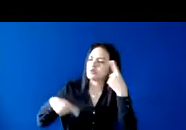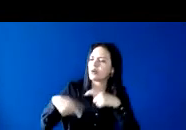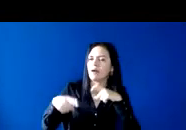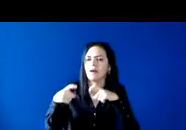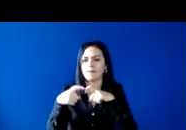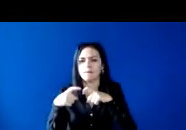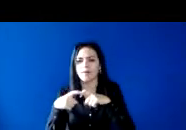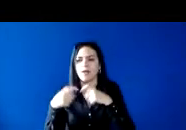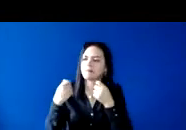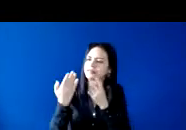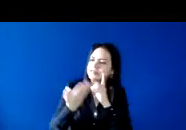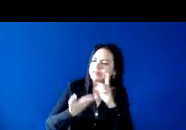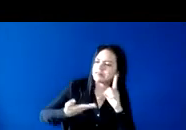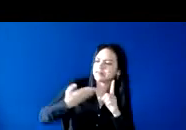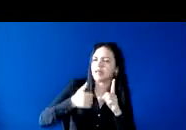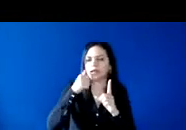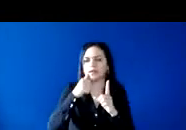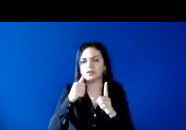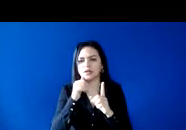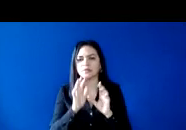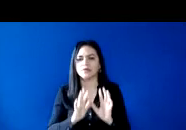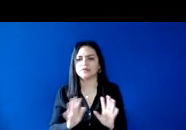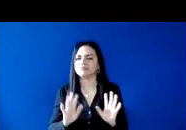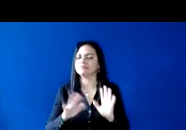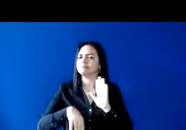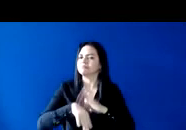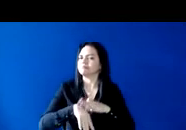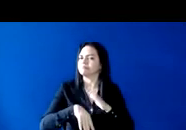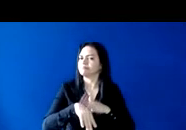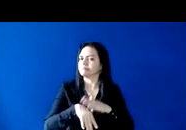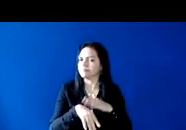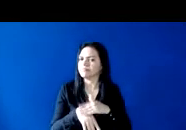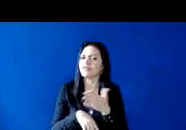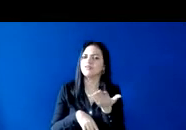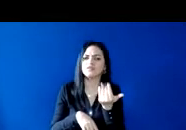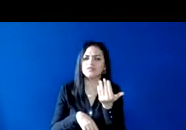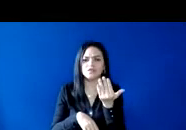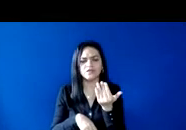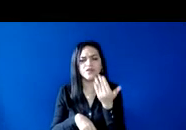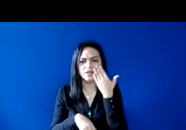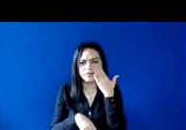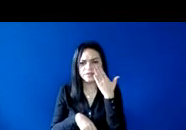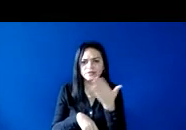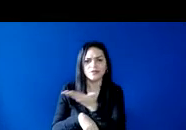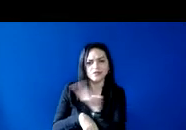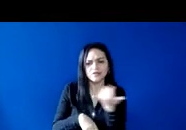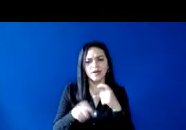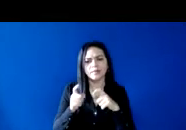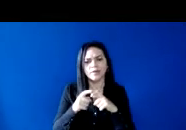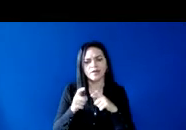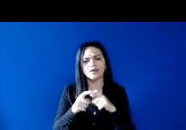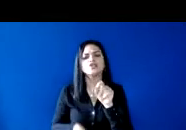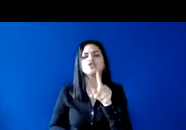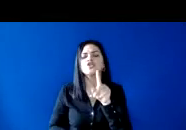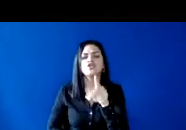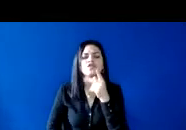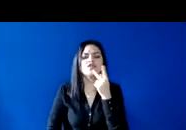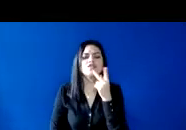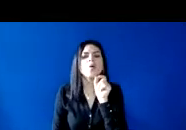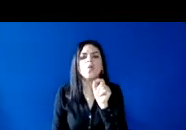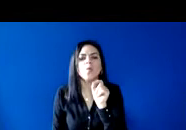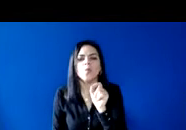precisa atender essa mulher, desça aí, vem aqui na porta atender essa mulher. É só você